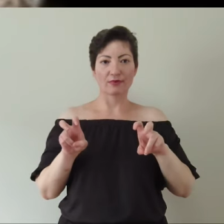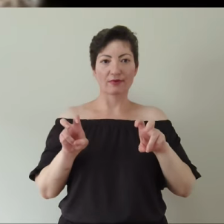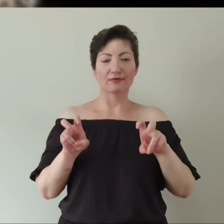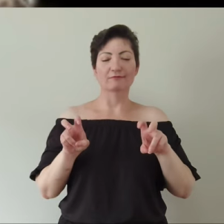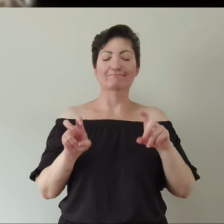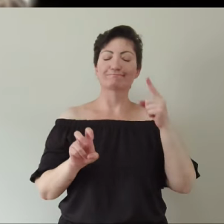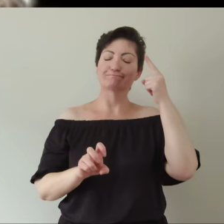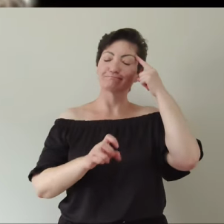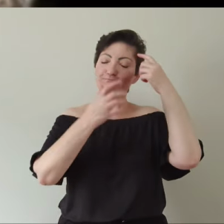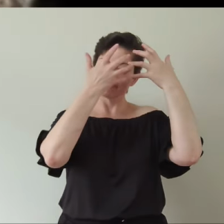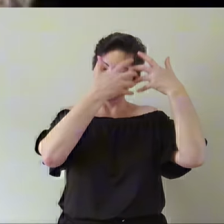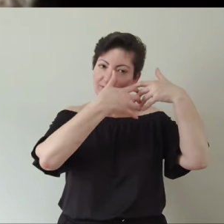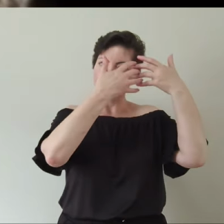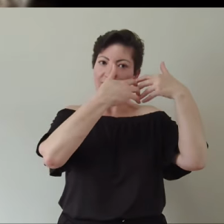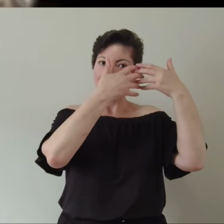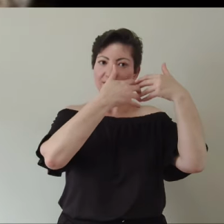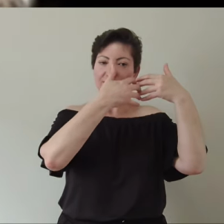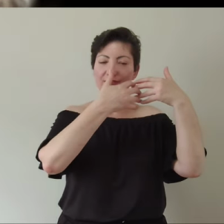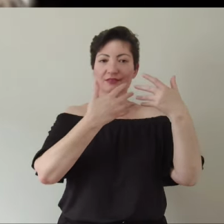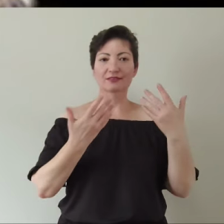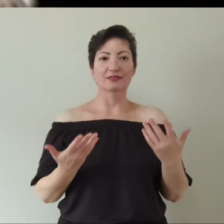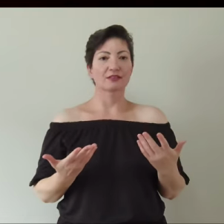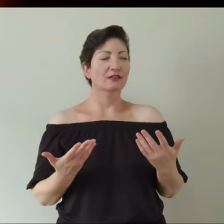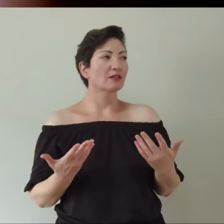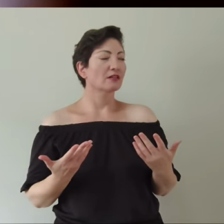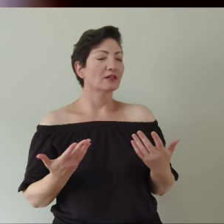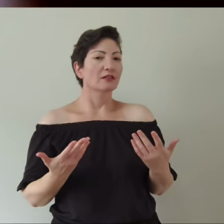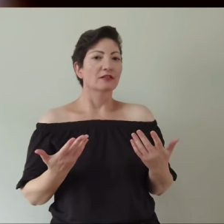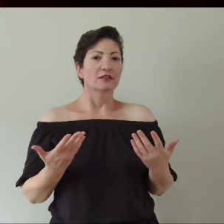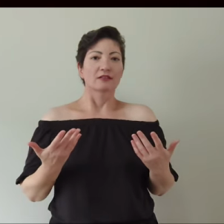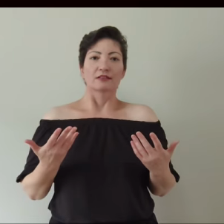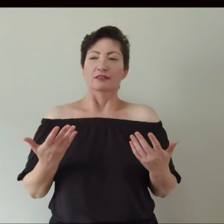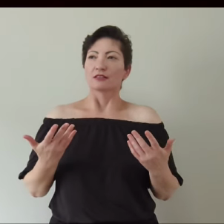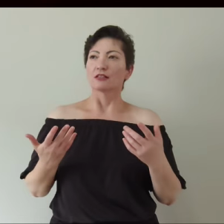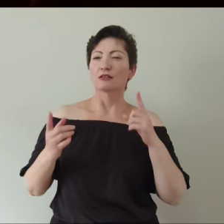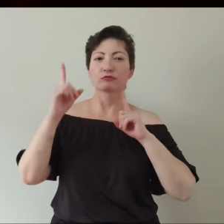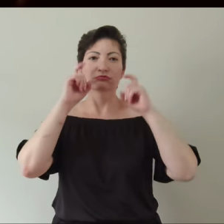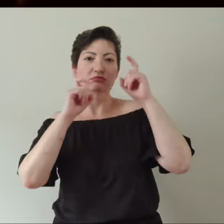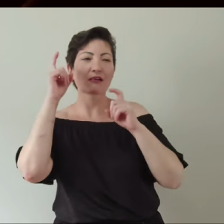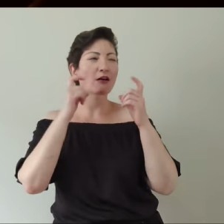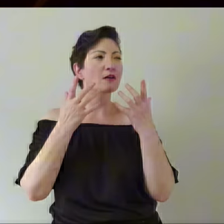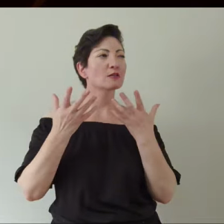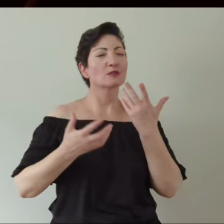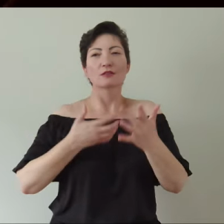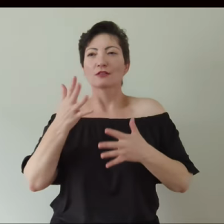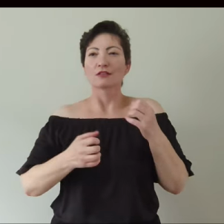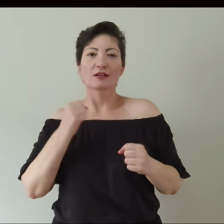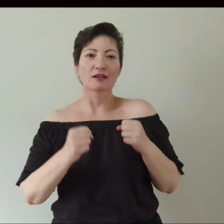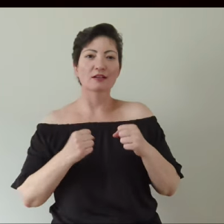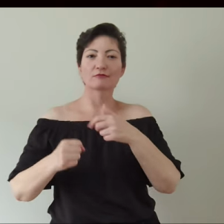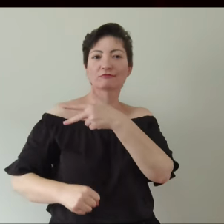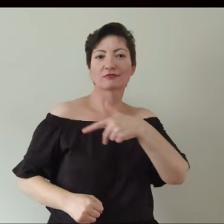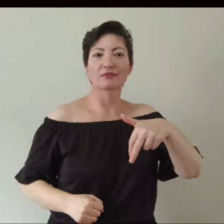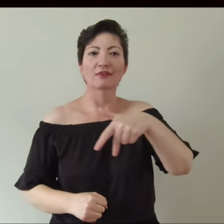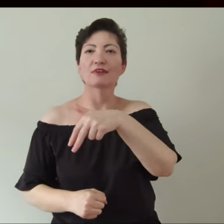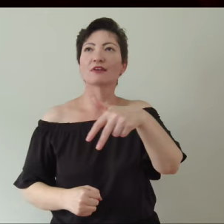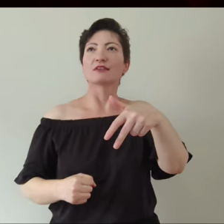fazer pensar. Parei de viver quem eu era. A vida é feita de caras e bocas, corridas e